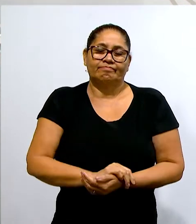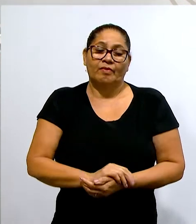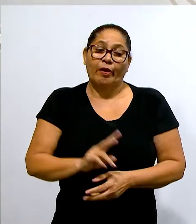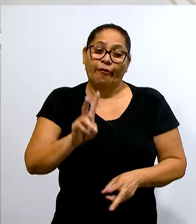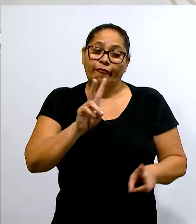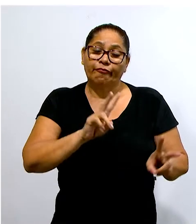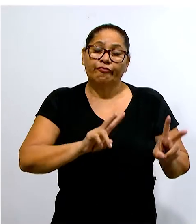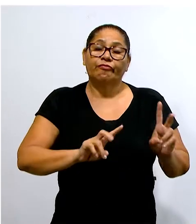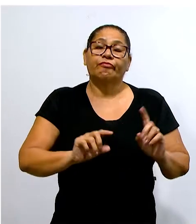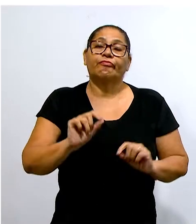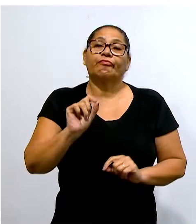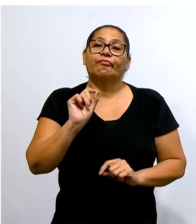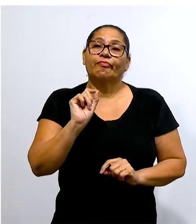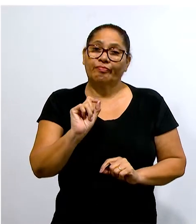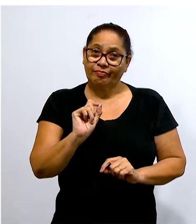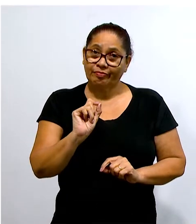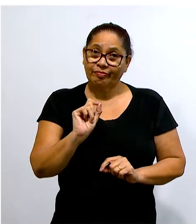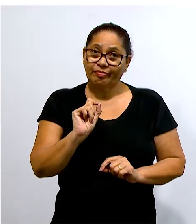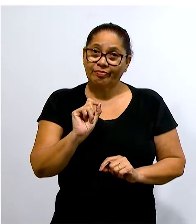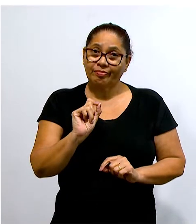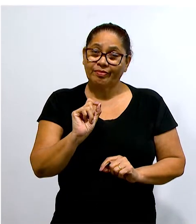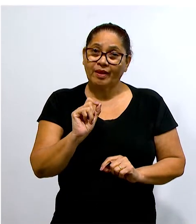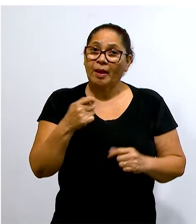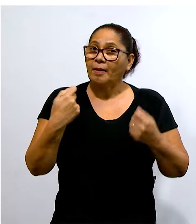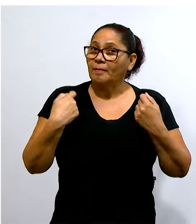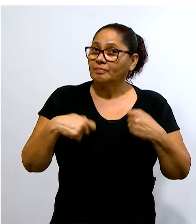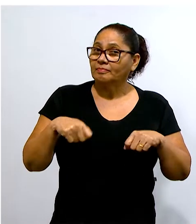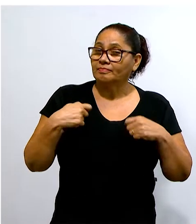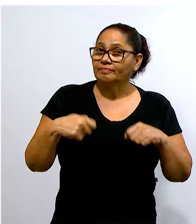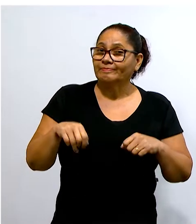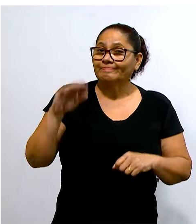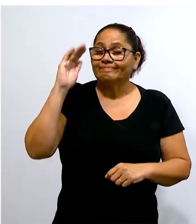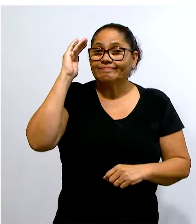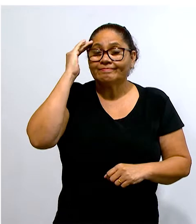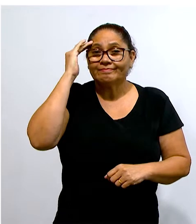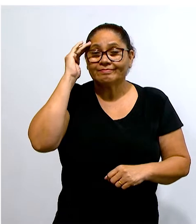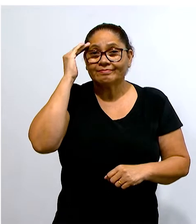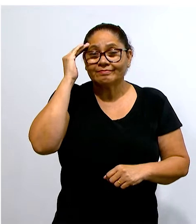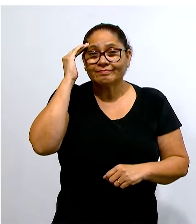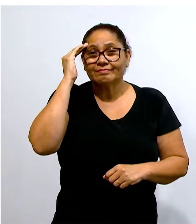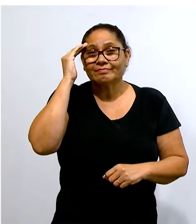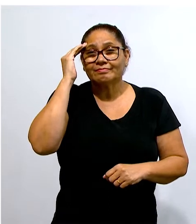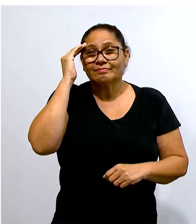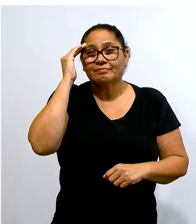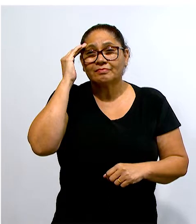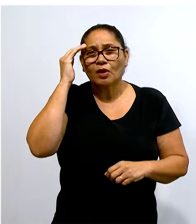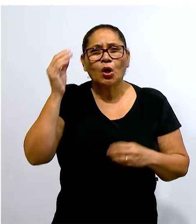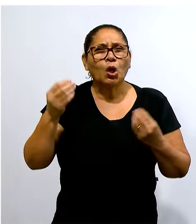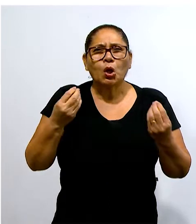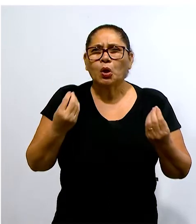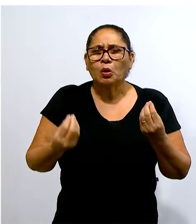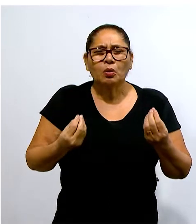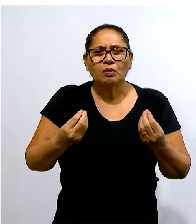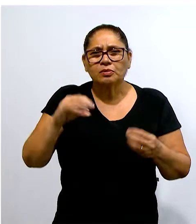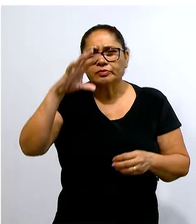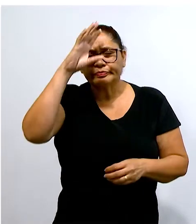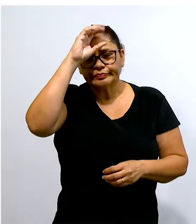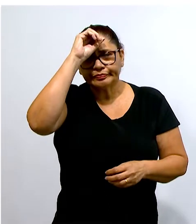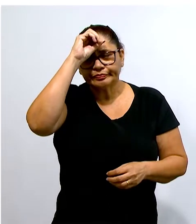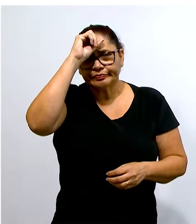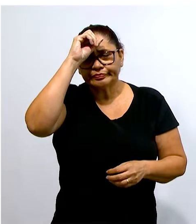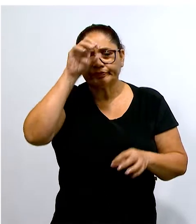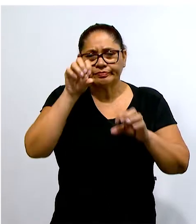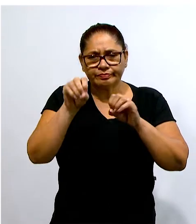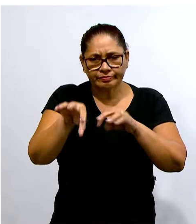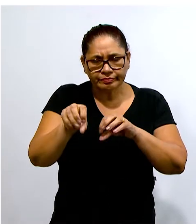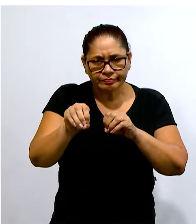Vejamos que há necessidade da compreensão sobre as tipologias de aprendizagens. Para se ensinar, devem